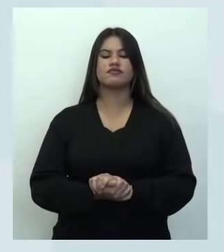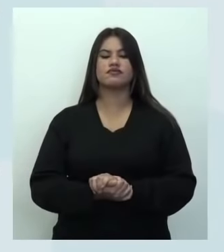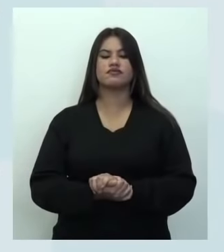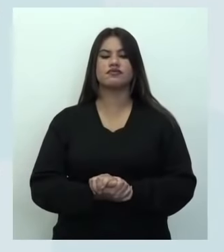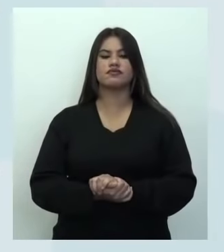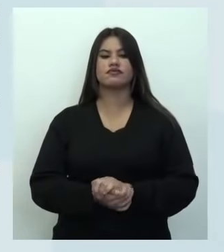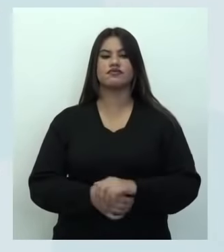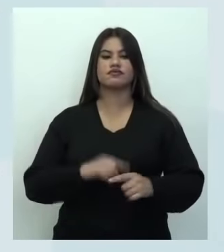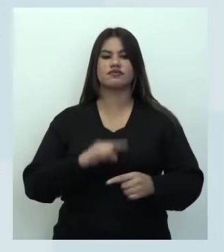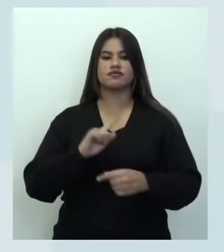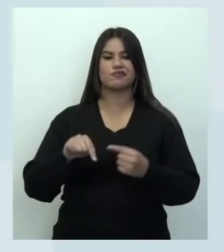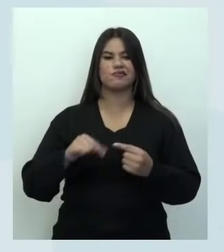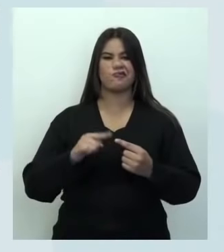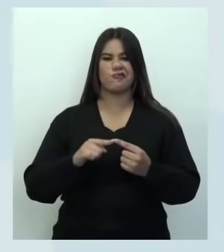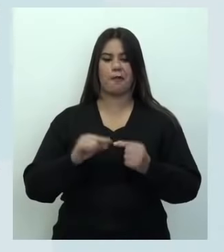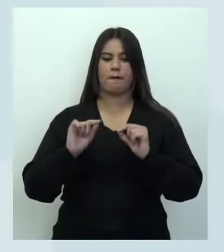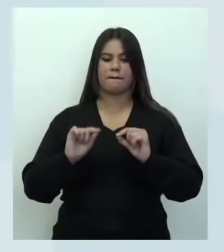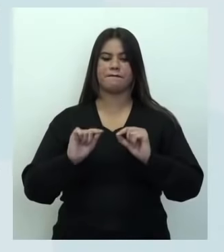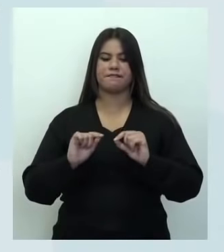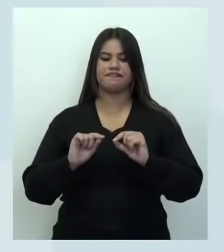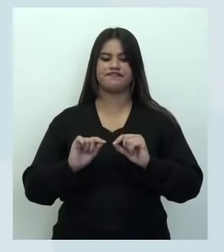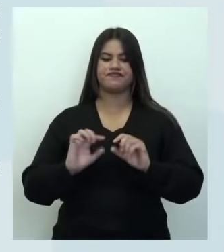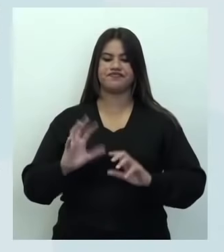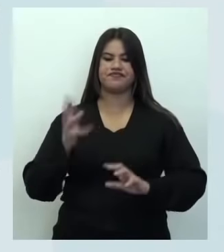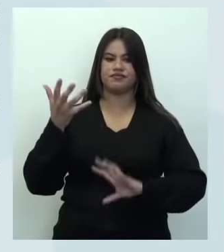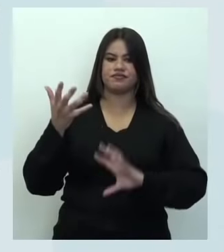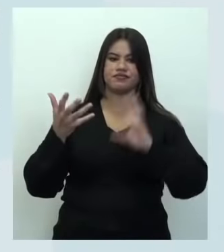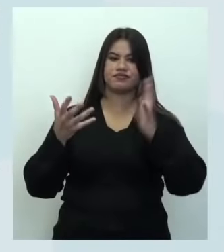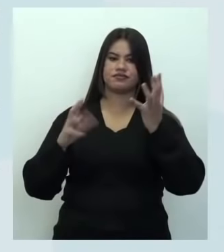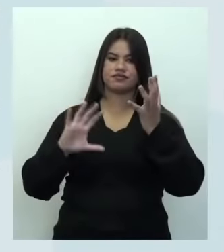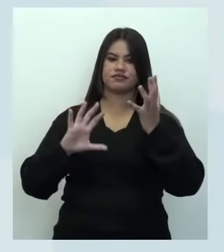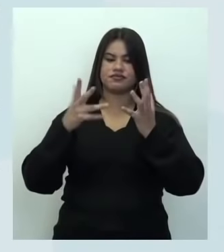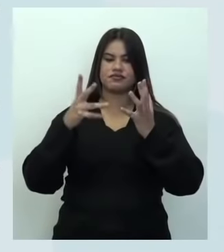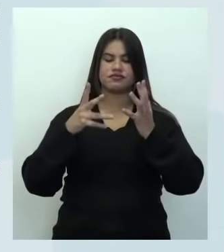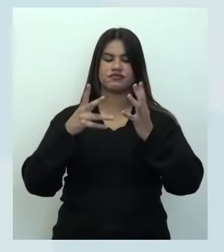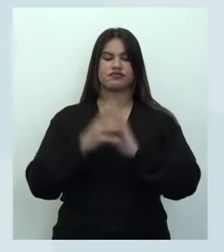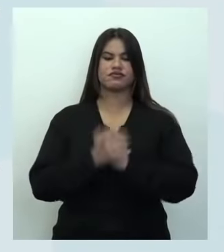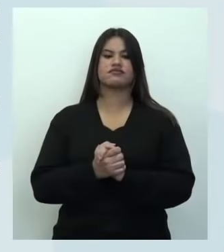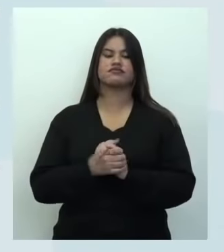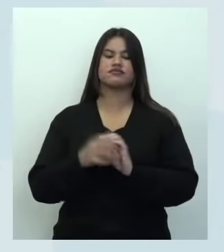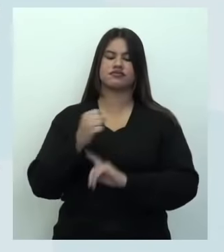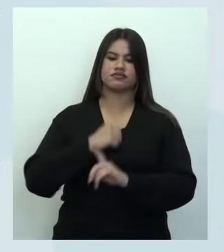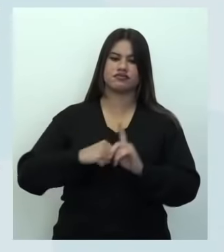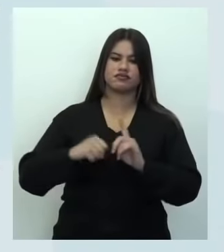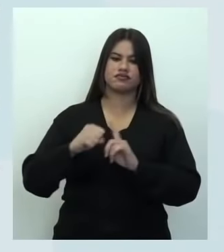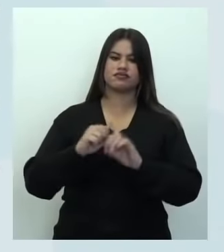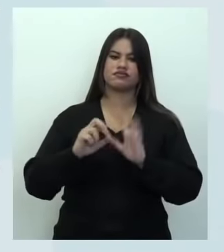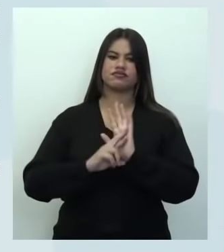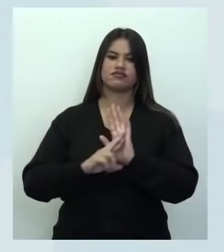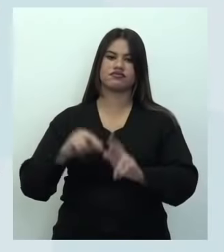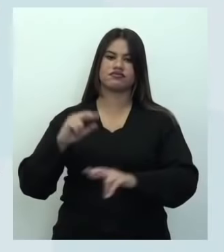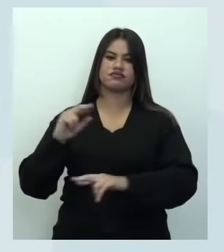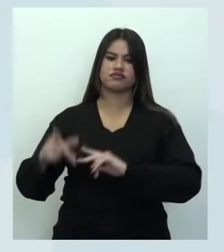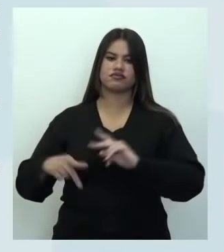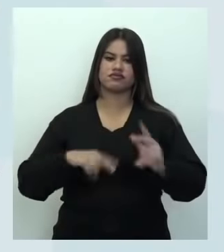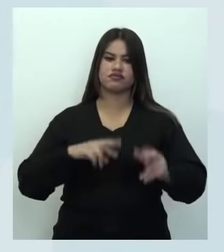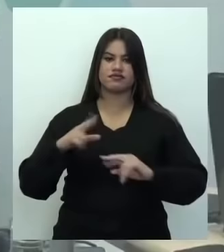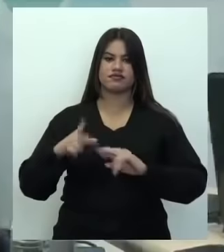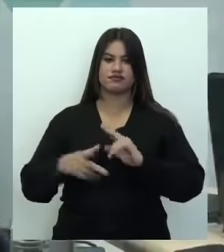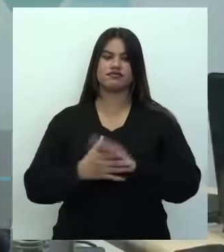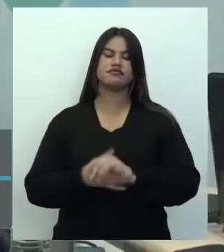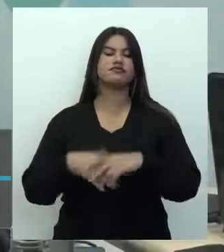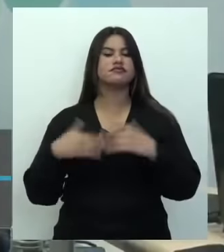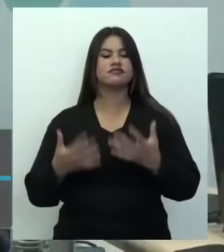objeto de conhecimento, fenômenos naturais e sociais representados de diferentes maneiras. Então, essas informações